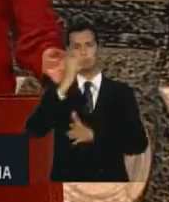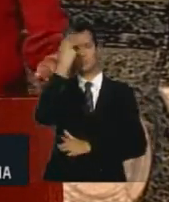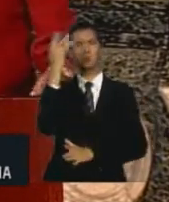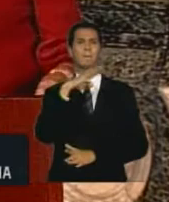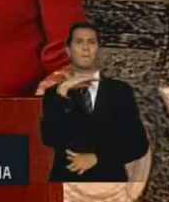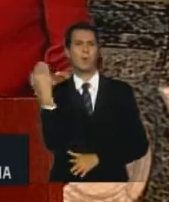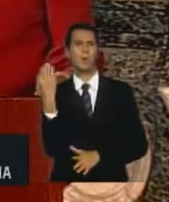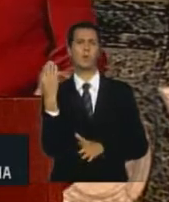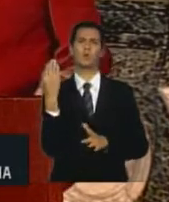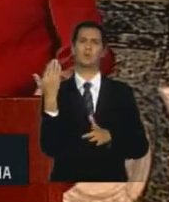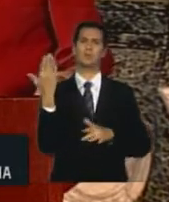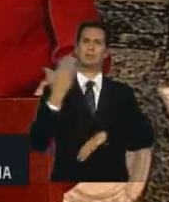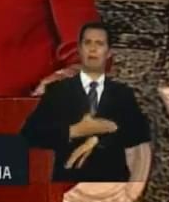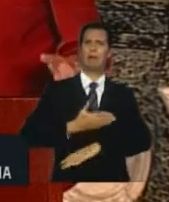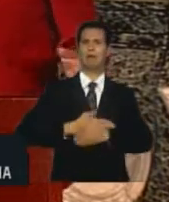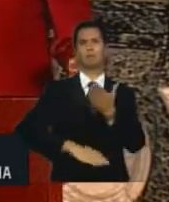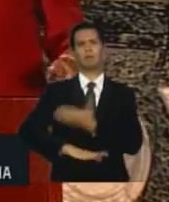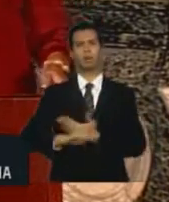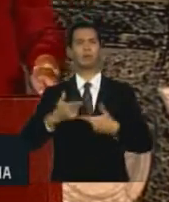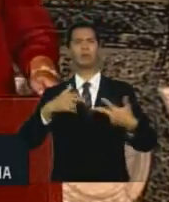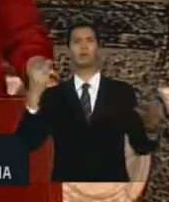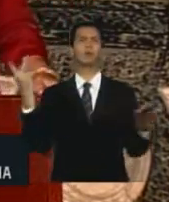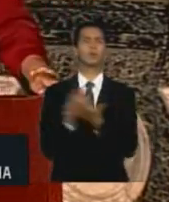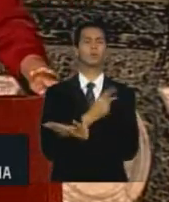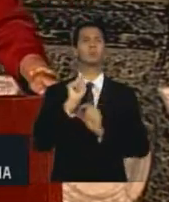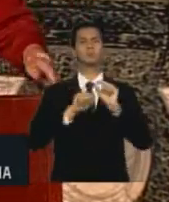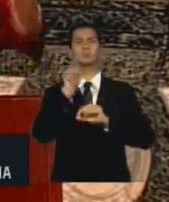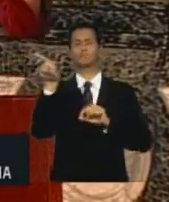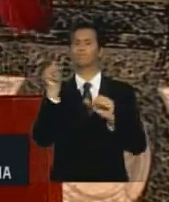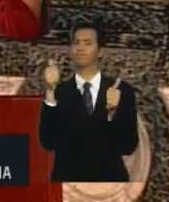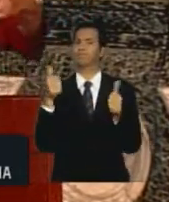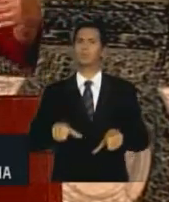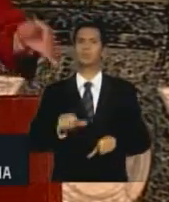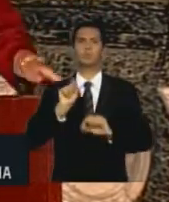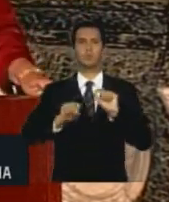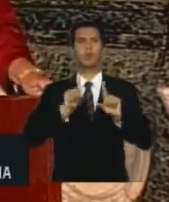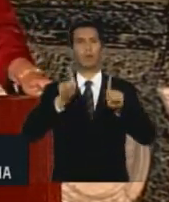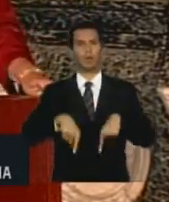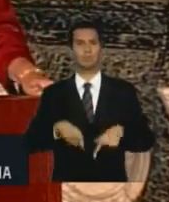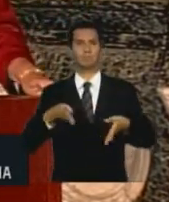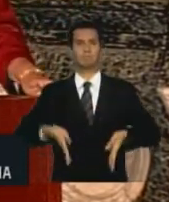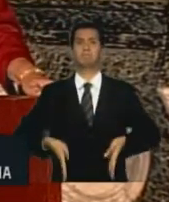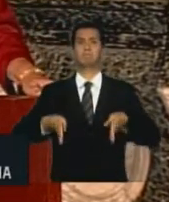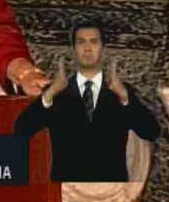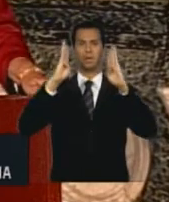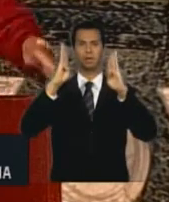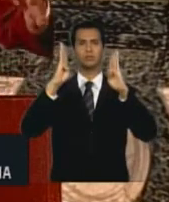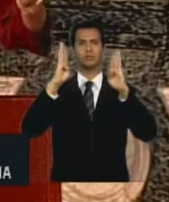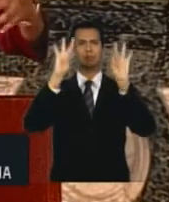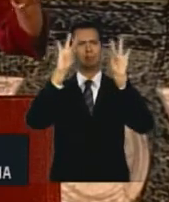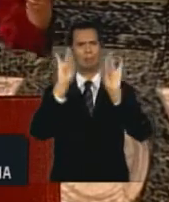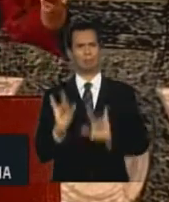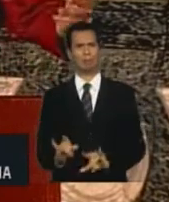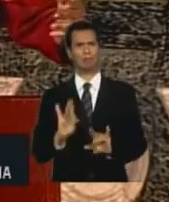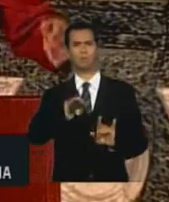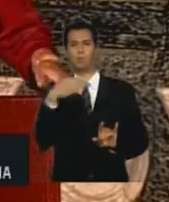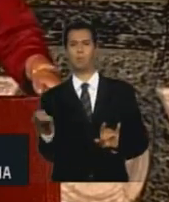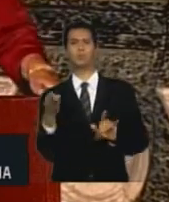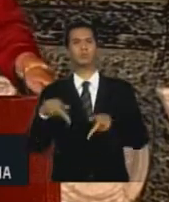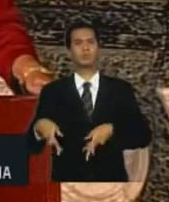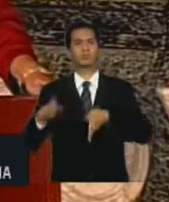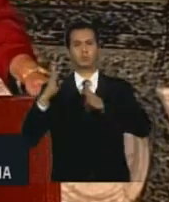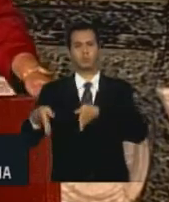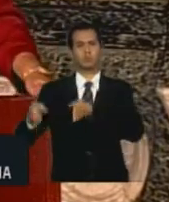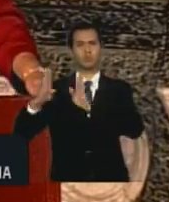por essa catástrofe, que foi a derrubada do edifício e depois dos outros